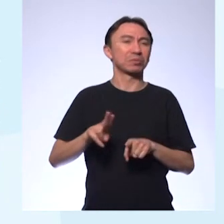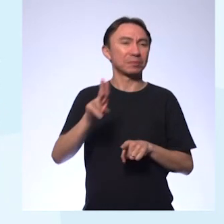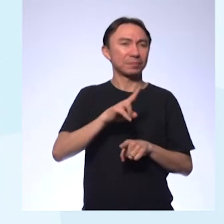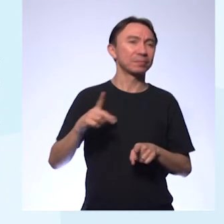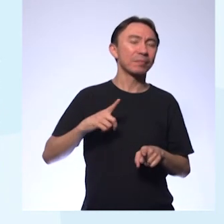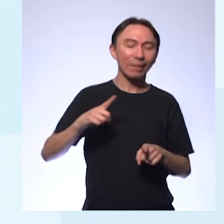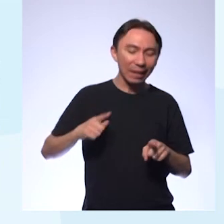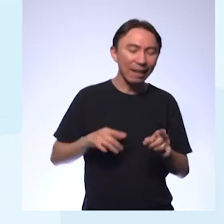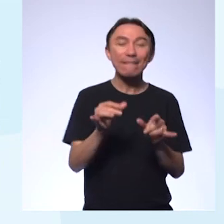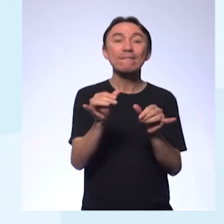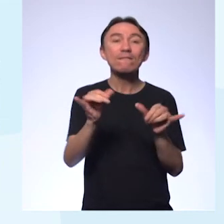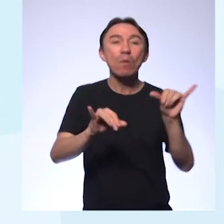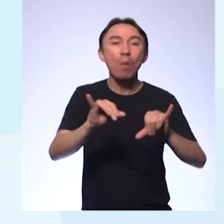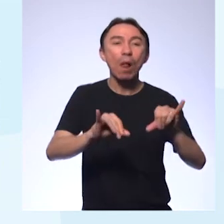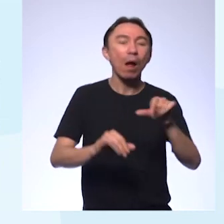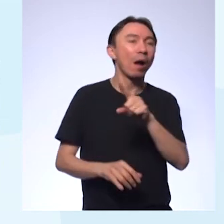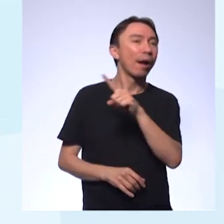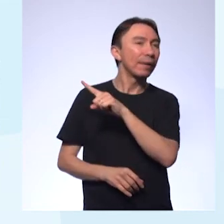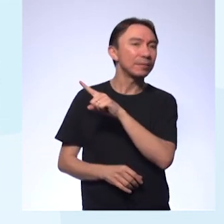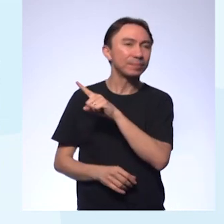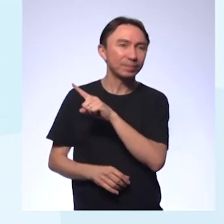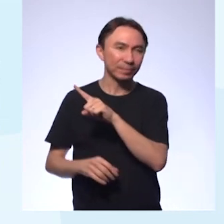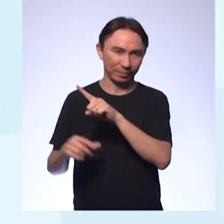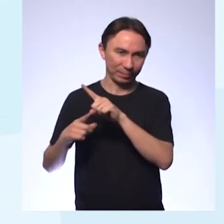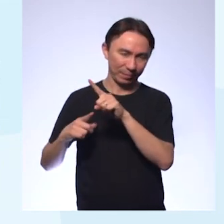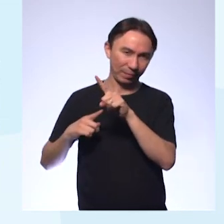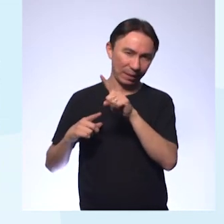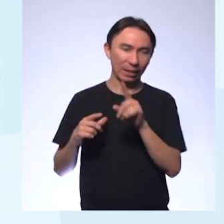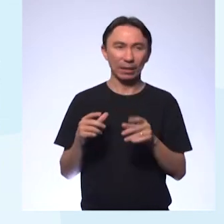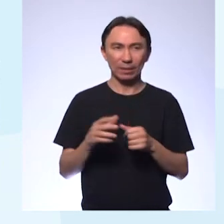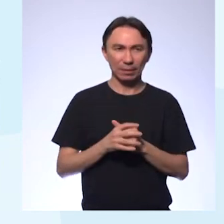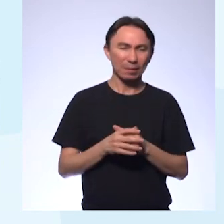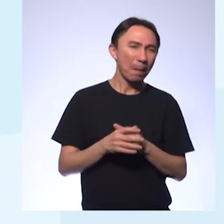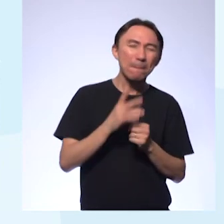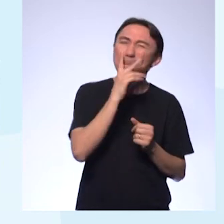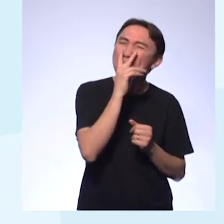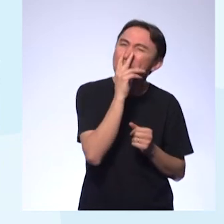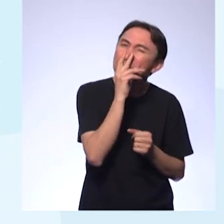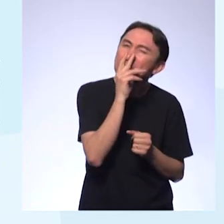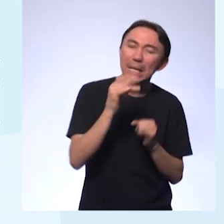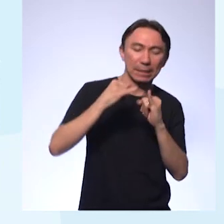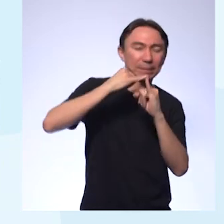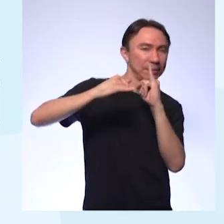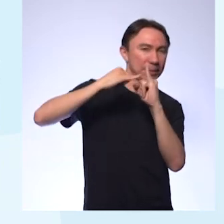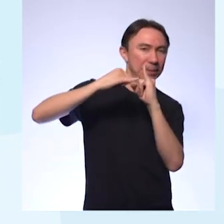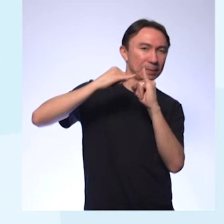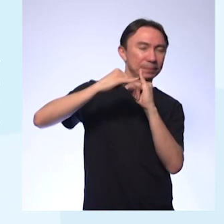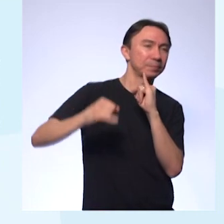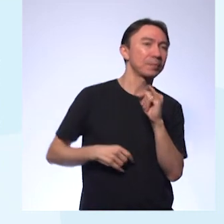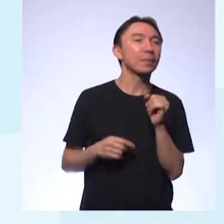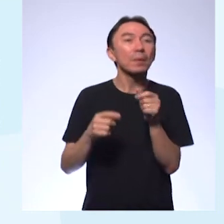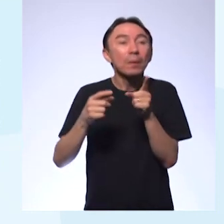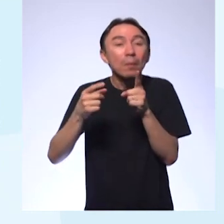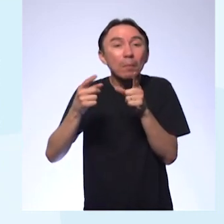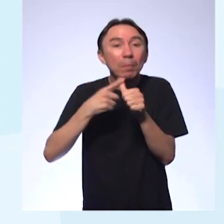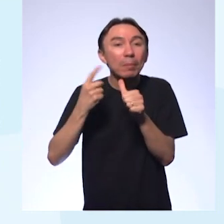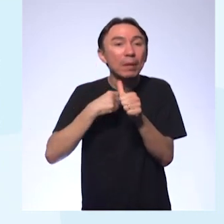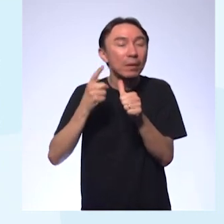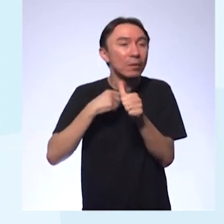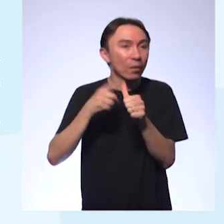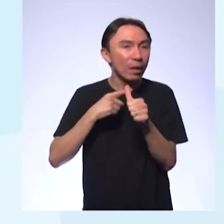né? Se vocês olharem aqui, ó, tem os dois compostos, são bem semelhantes, né? O primeiro, que é o que foi